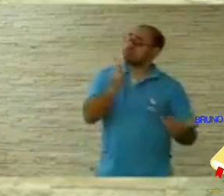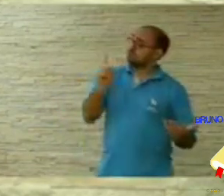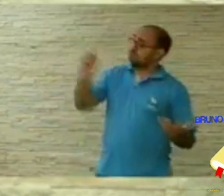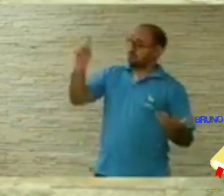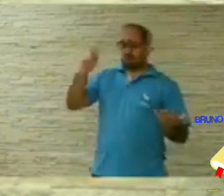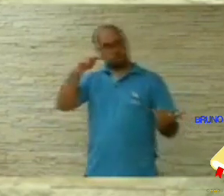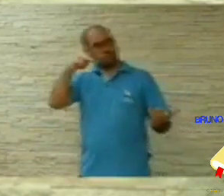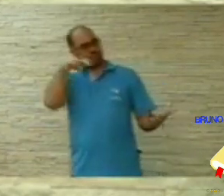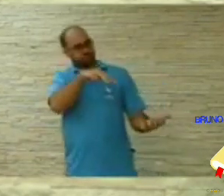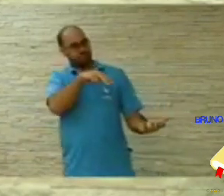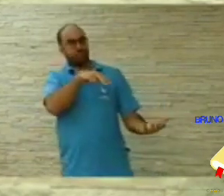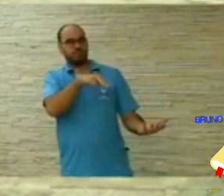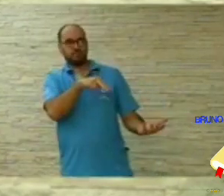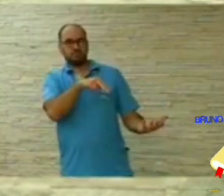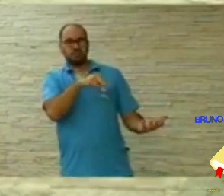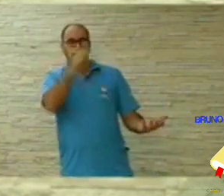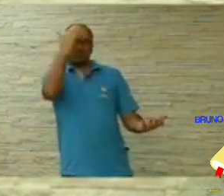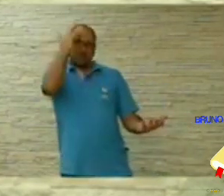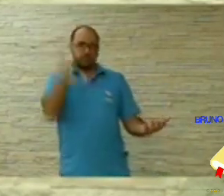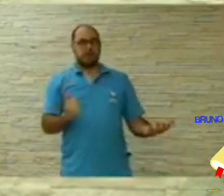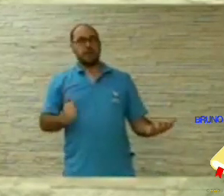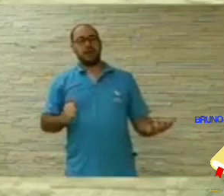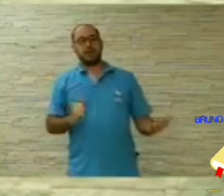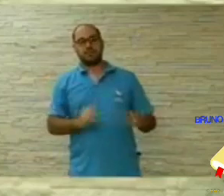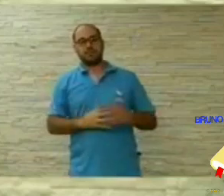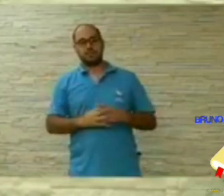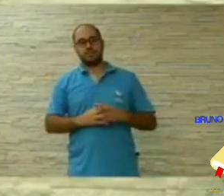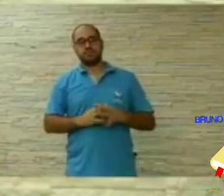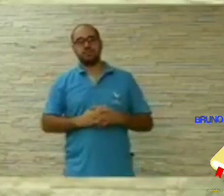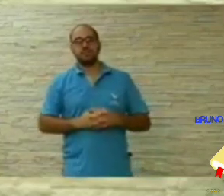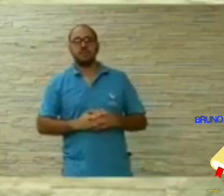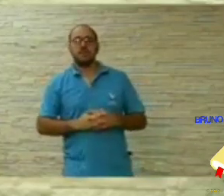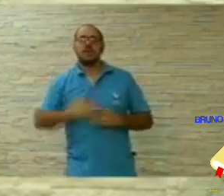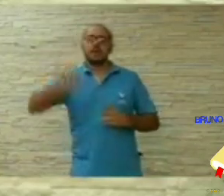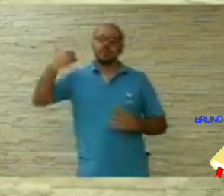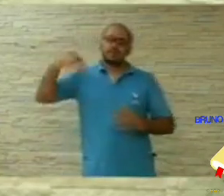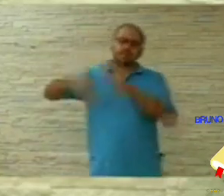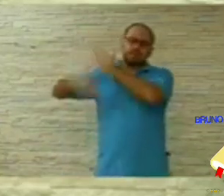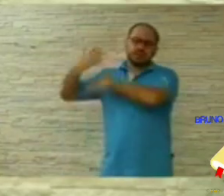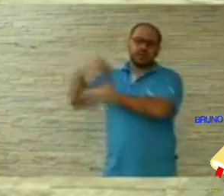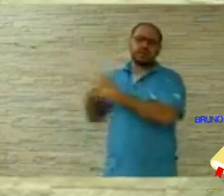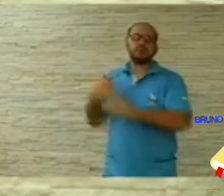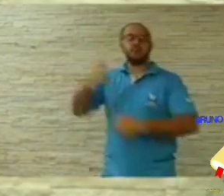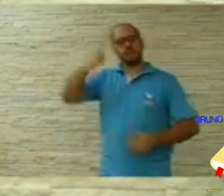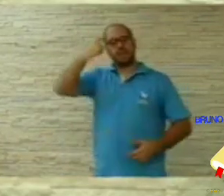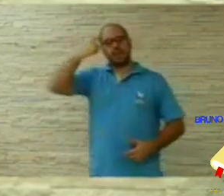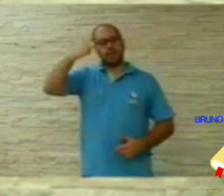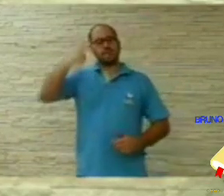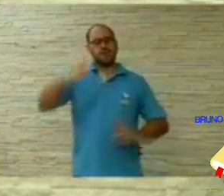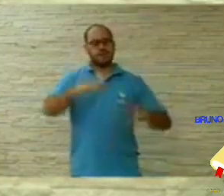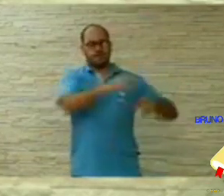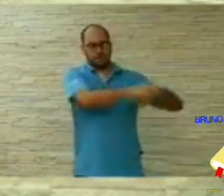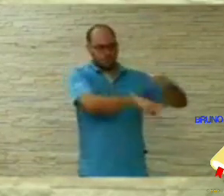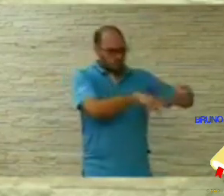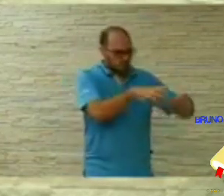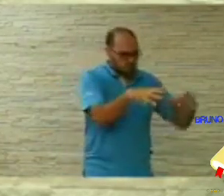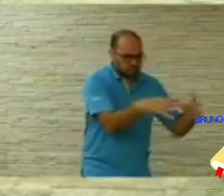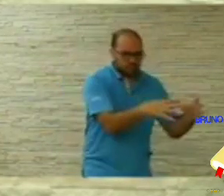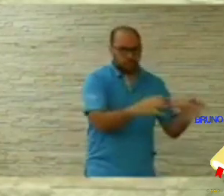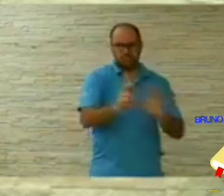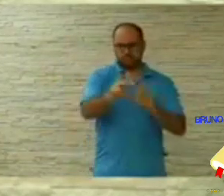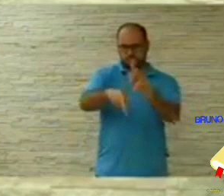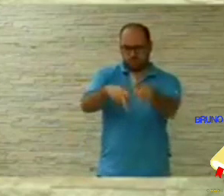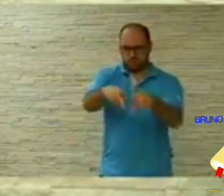eram, entendia-se que as nações eram dirigidas por deuses, e cada nação representava